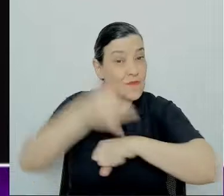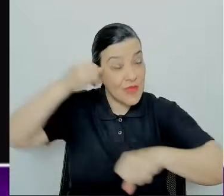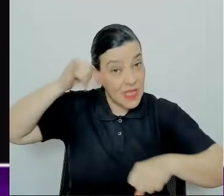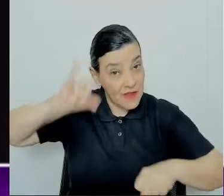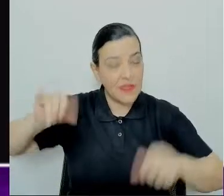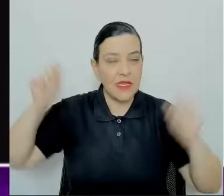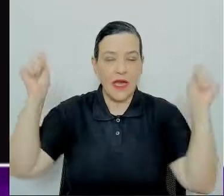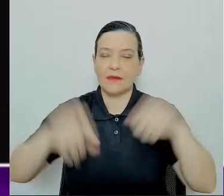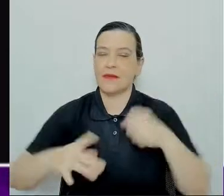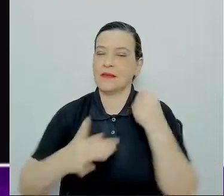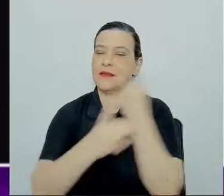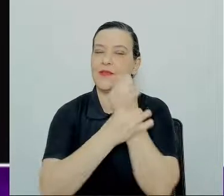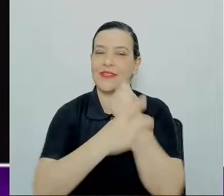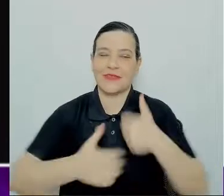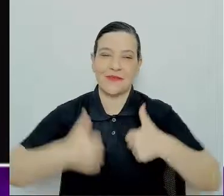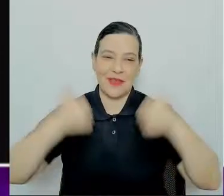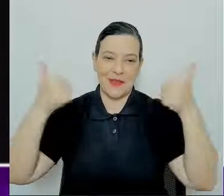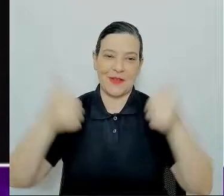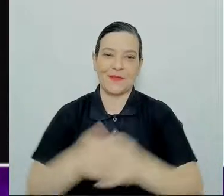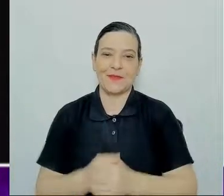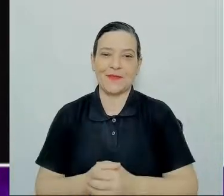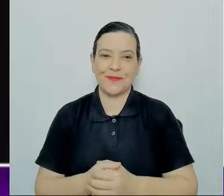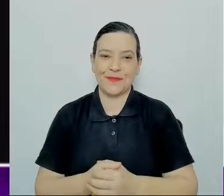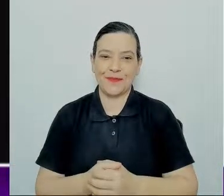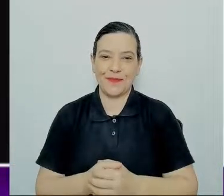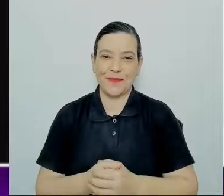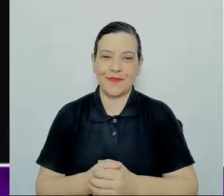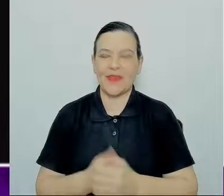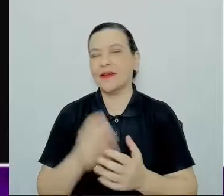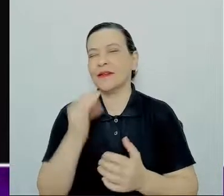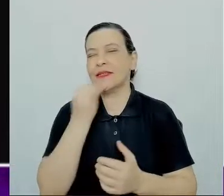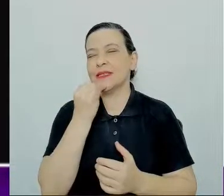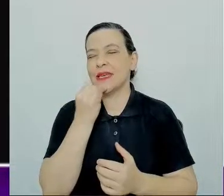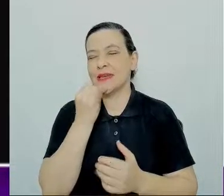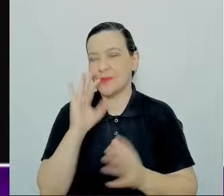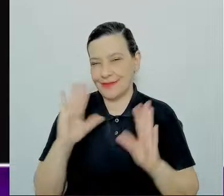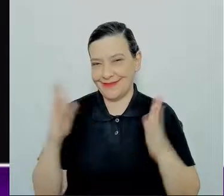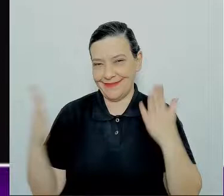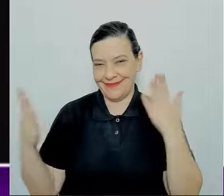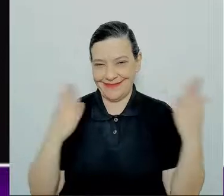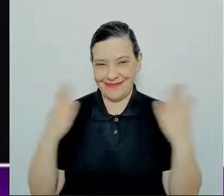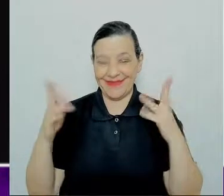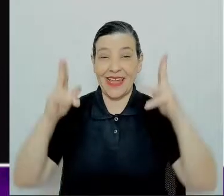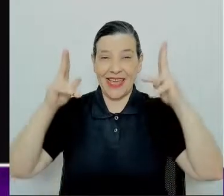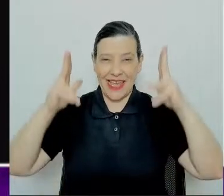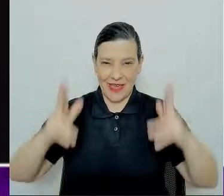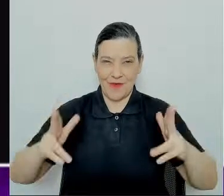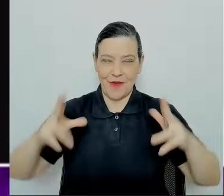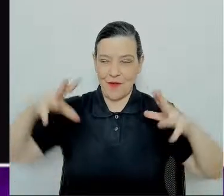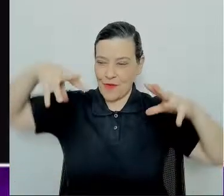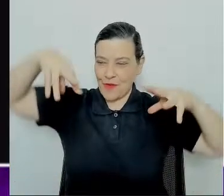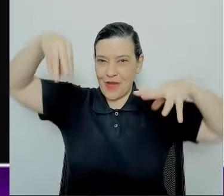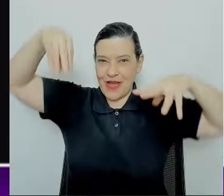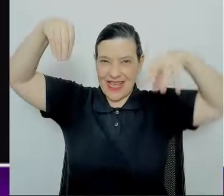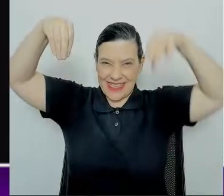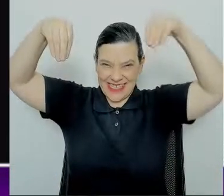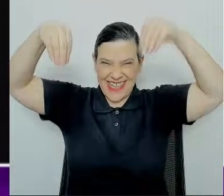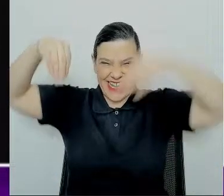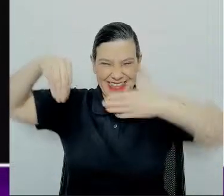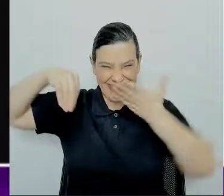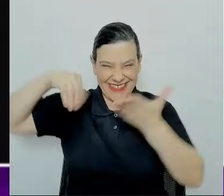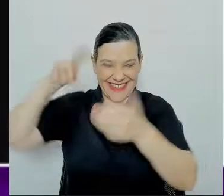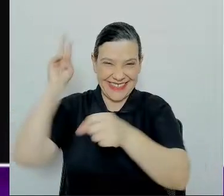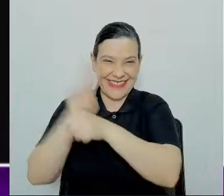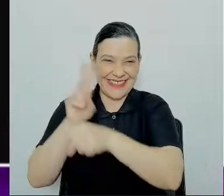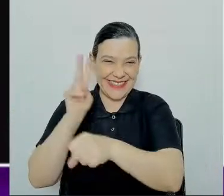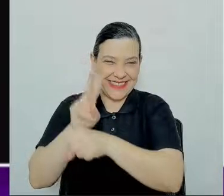segurança. Então, fazendo uma alusão, né, à defesa em castelo, porque eu trouxe, né, esse item para nós. Vamos voltar